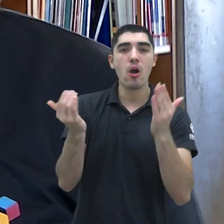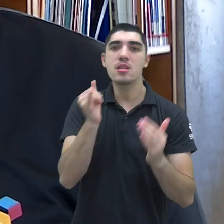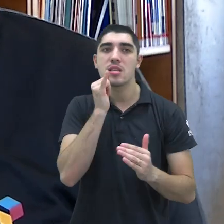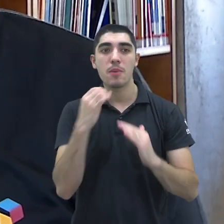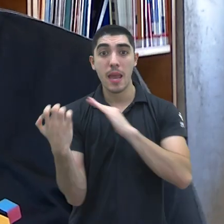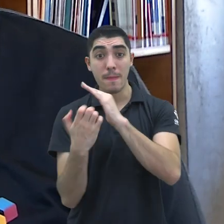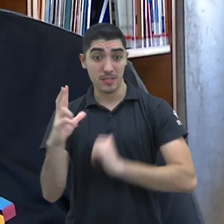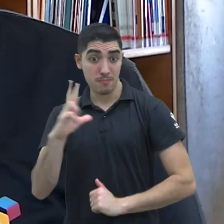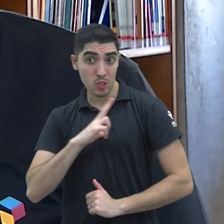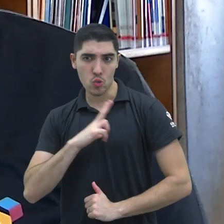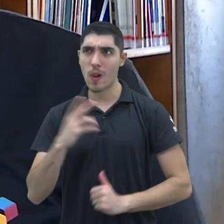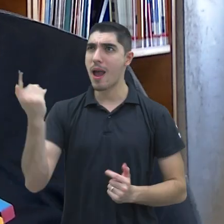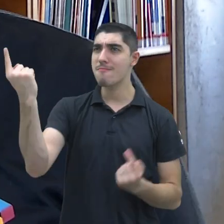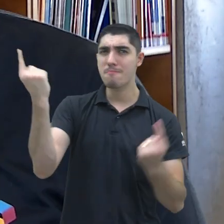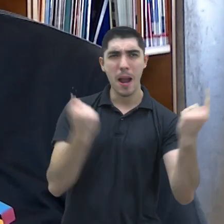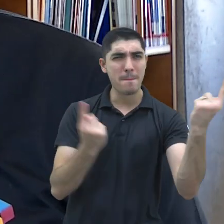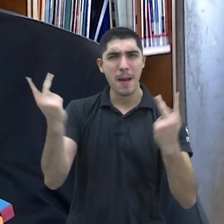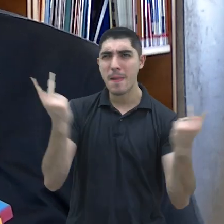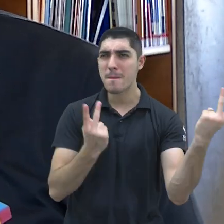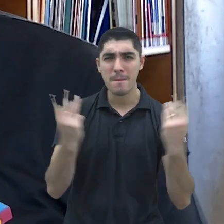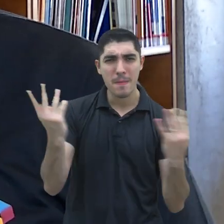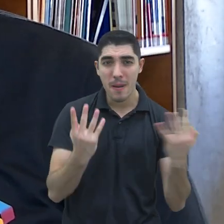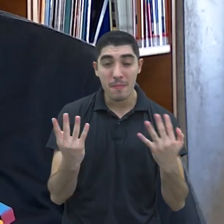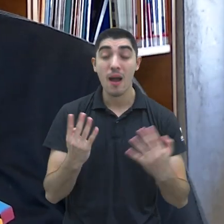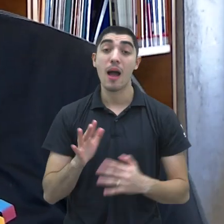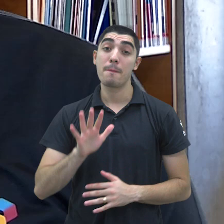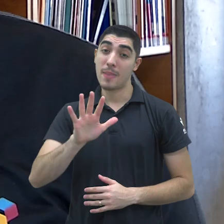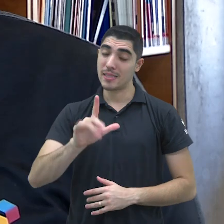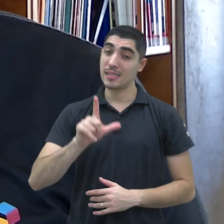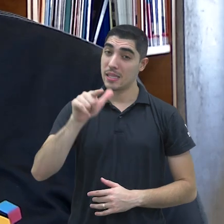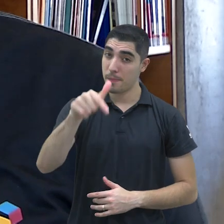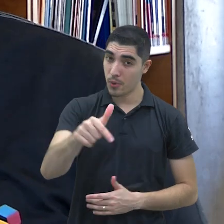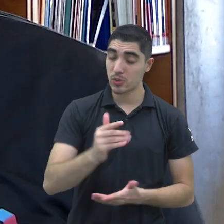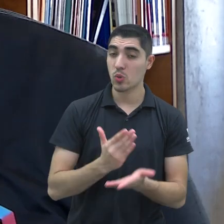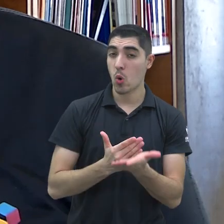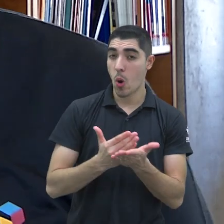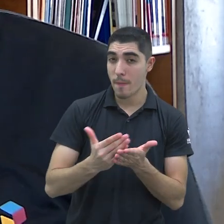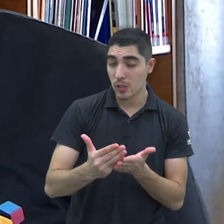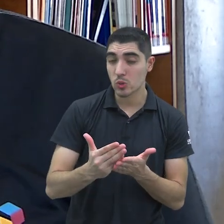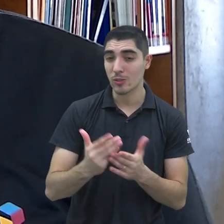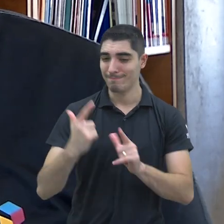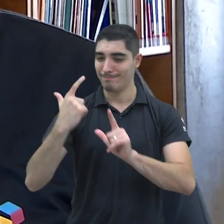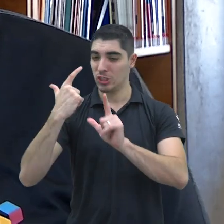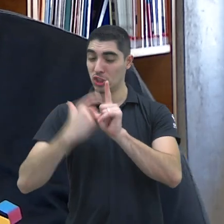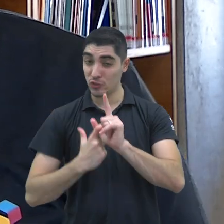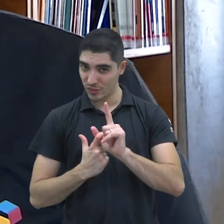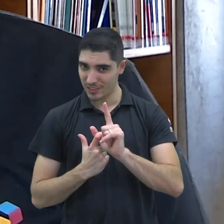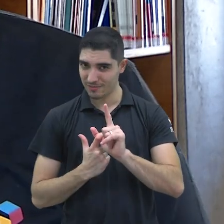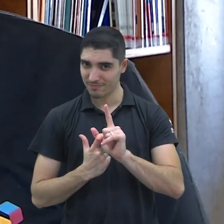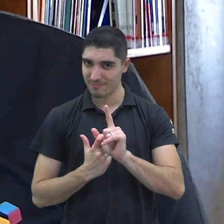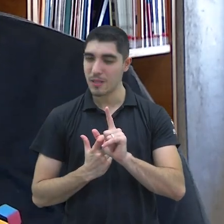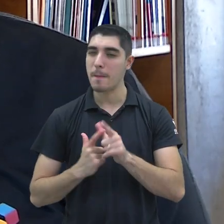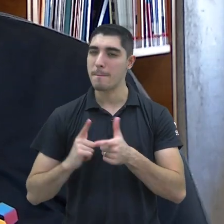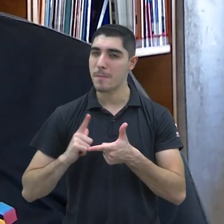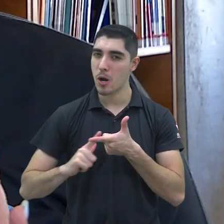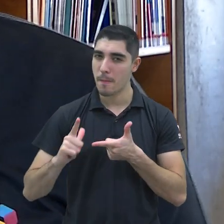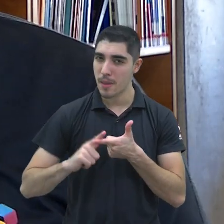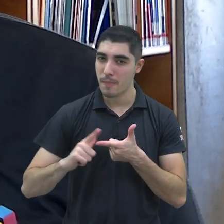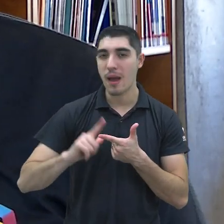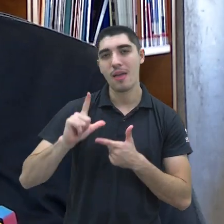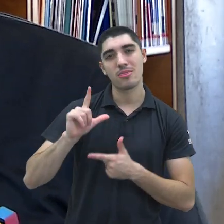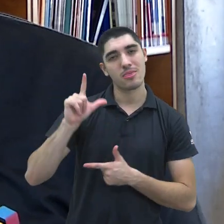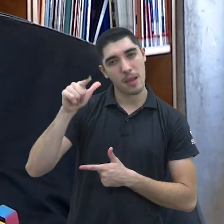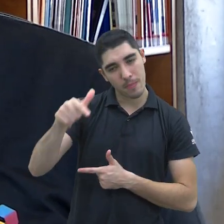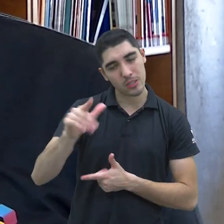Capital privado, e isso gerou um grande endividamento, né, uma dívida pública enorme que, enfim, vai